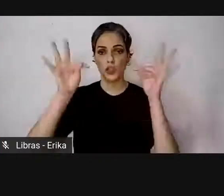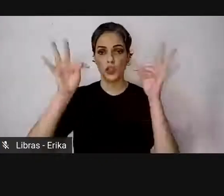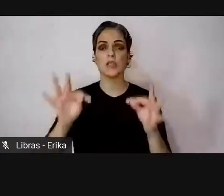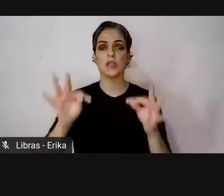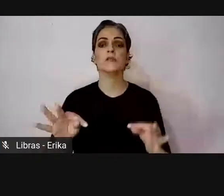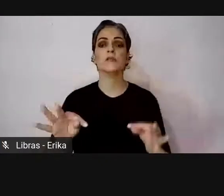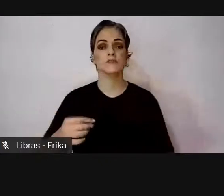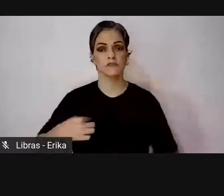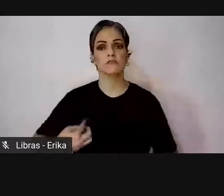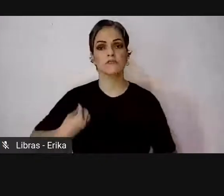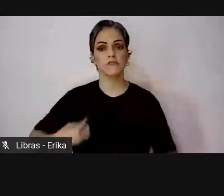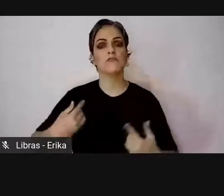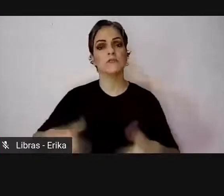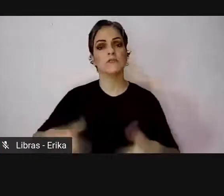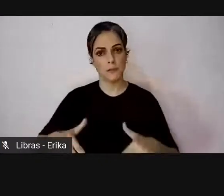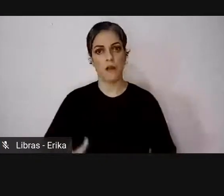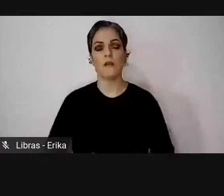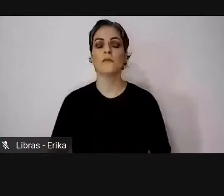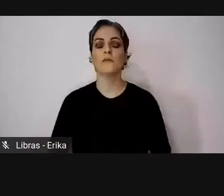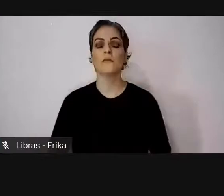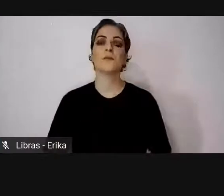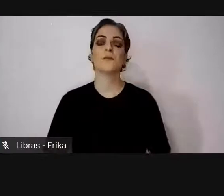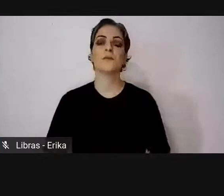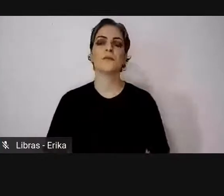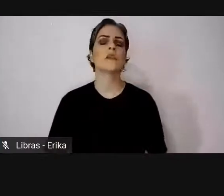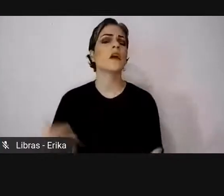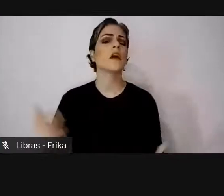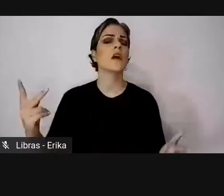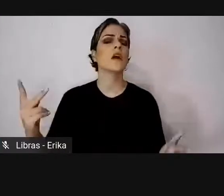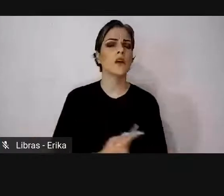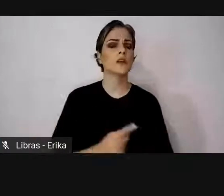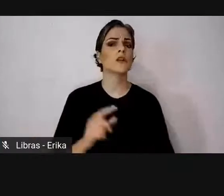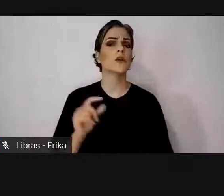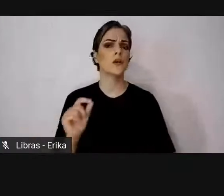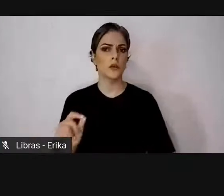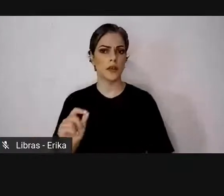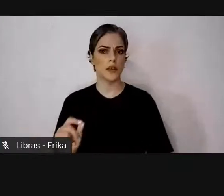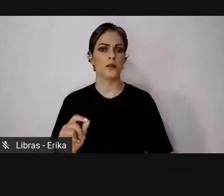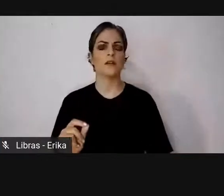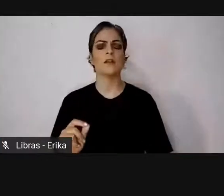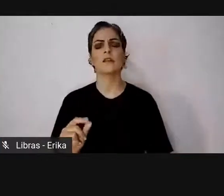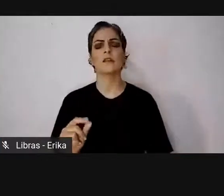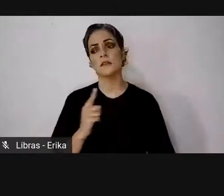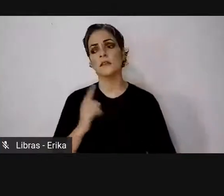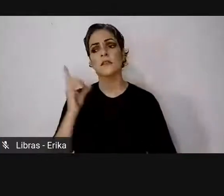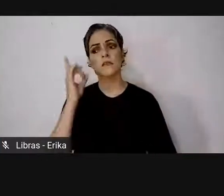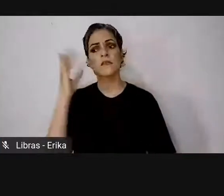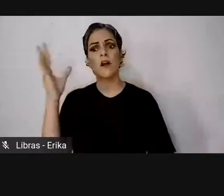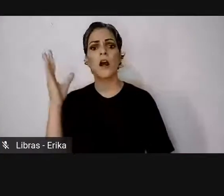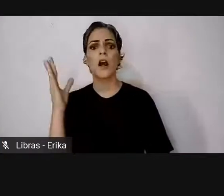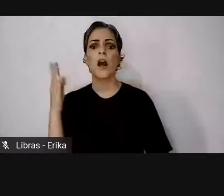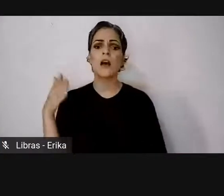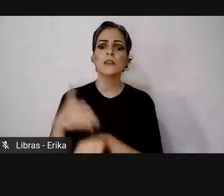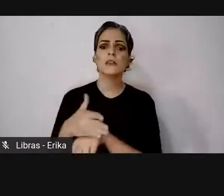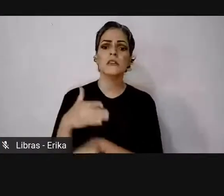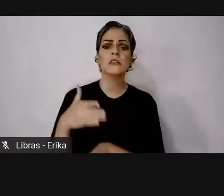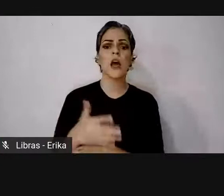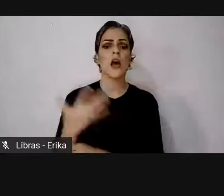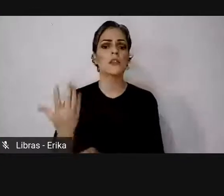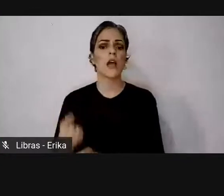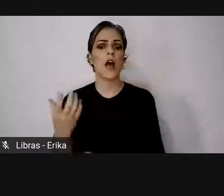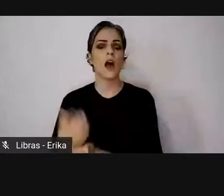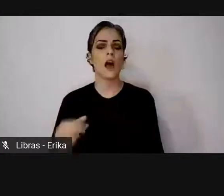o que acontecia? Eu havia facilidade de acesso aos dados. Eu trabalhava próximo à Secretaria-Geral da